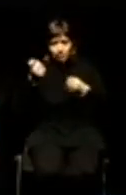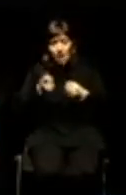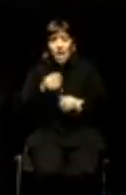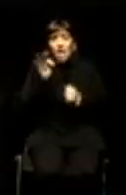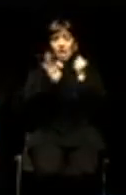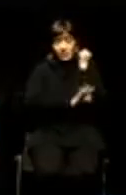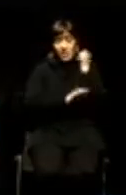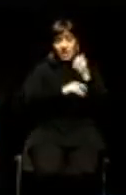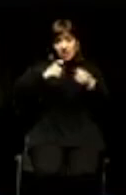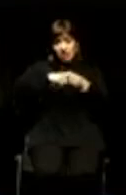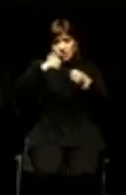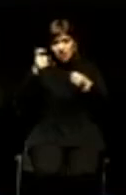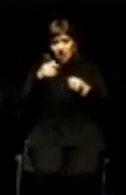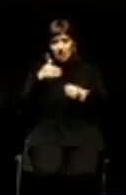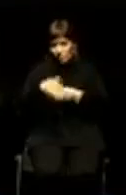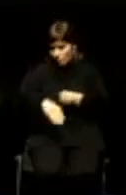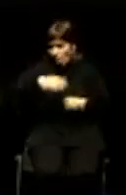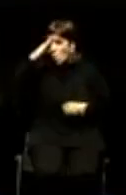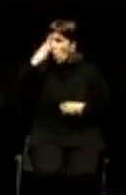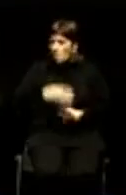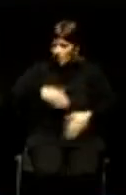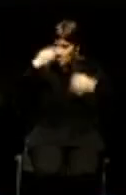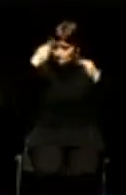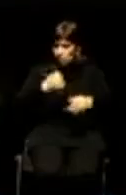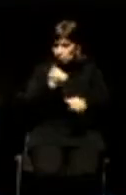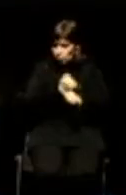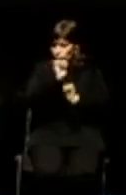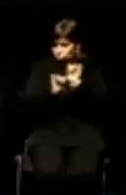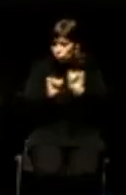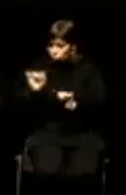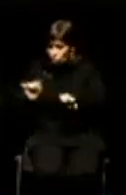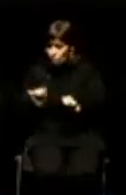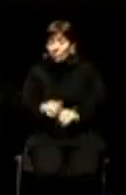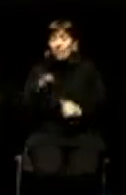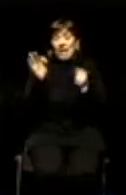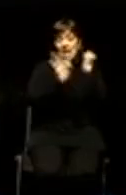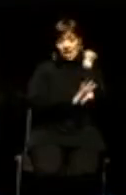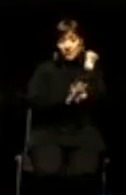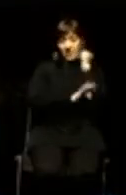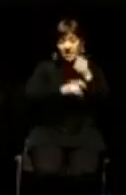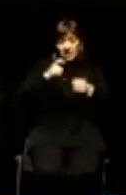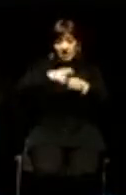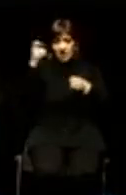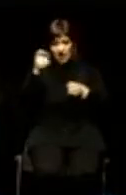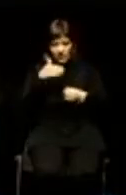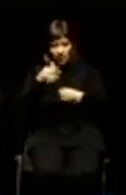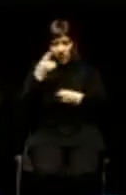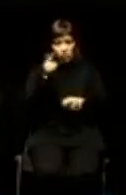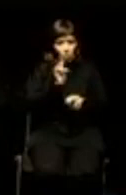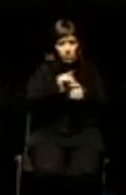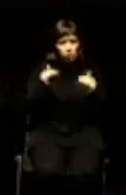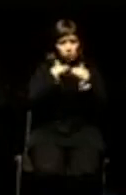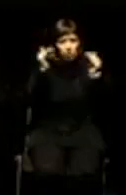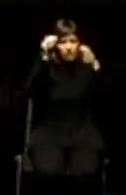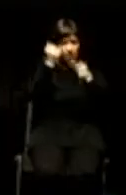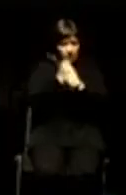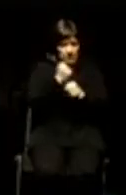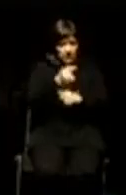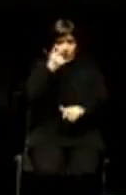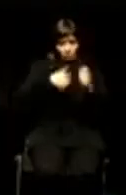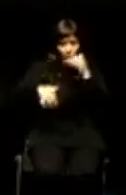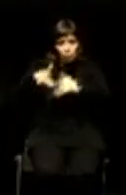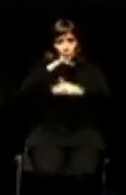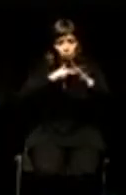freguesias desagregadas vão cumprir cabalmente as suas funções? As freguesias desagregadas vão ter o mesmo nível de serviço às